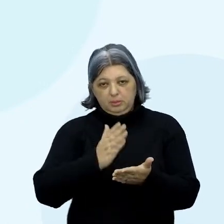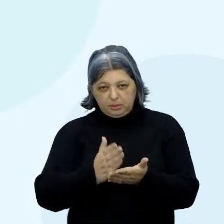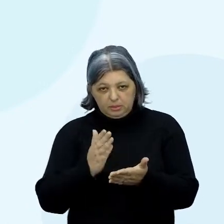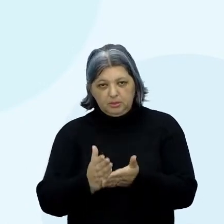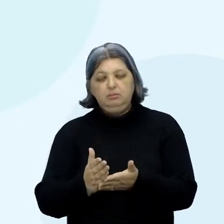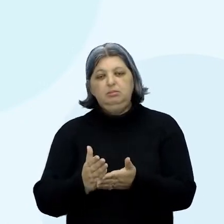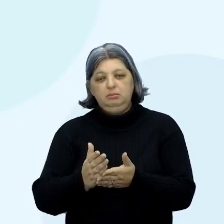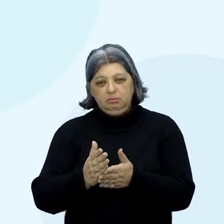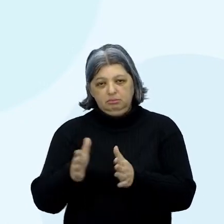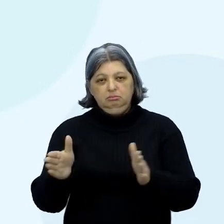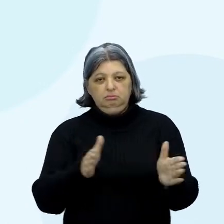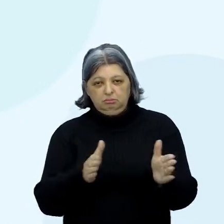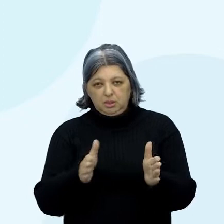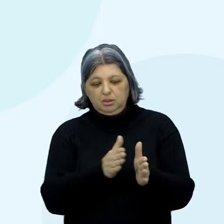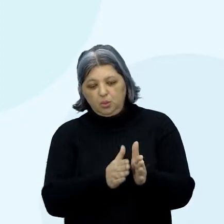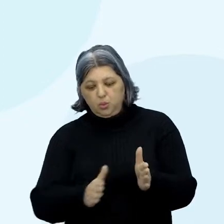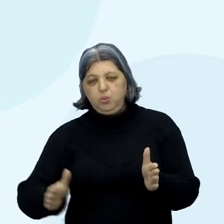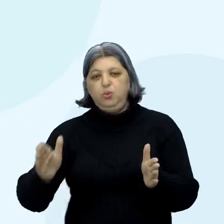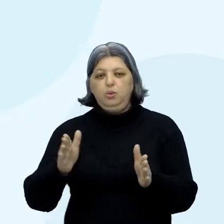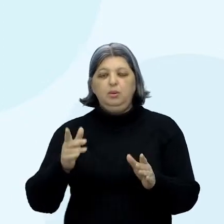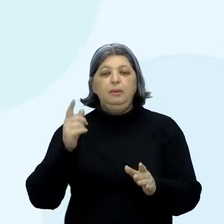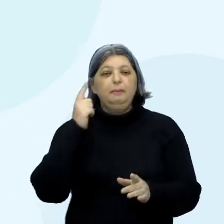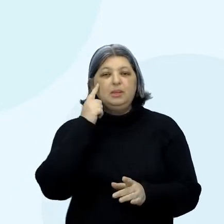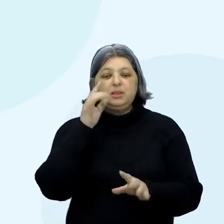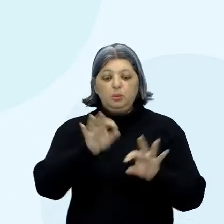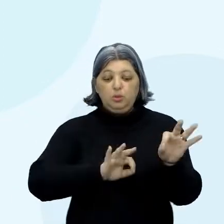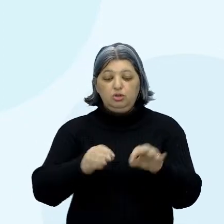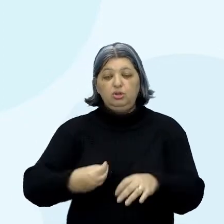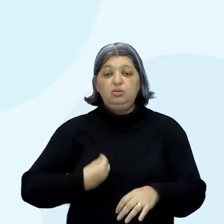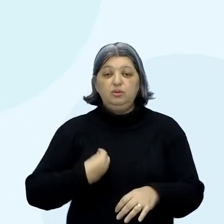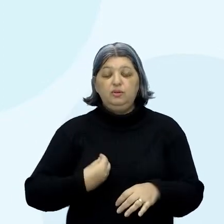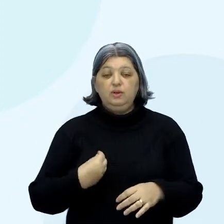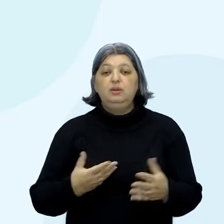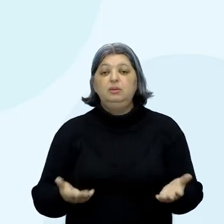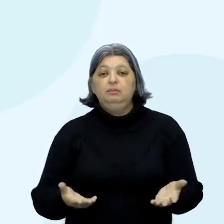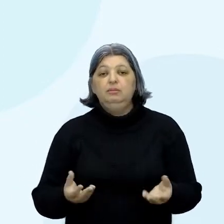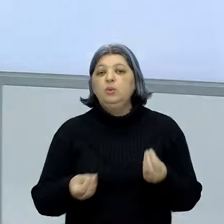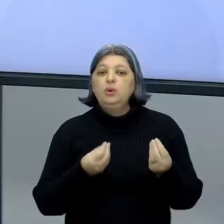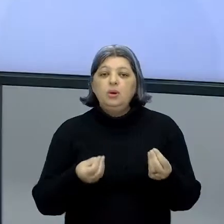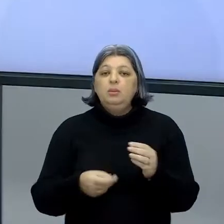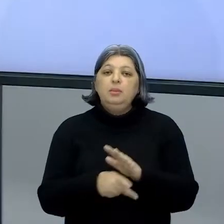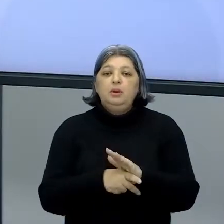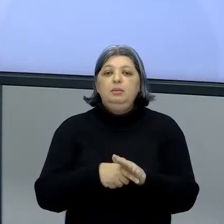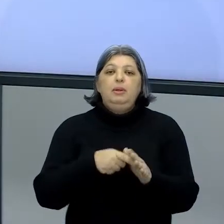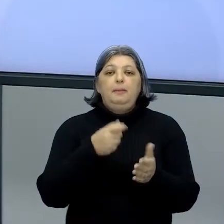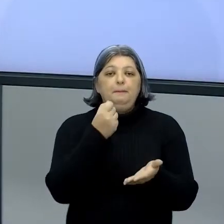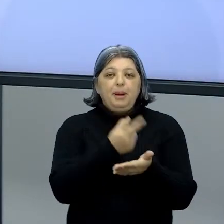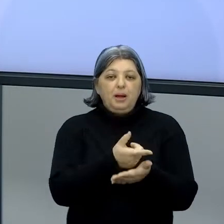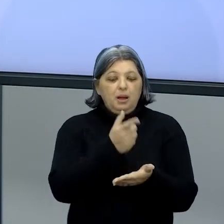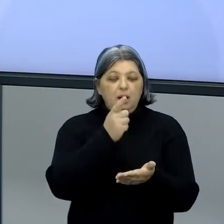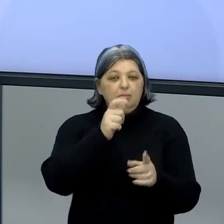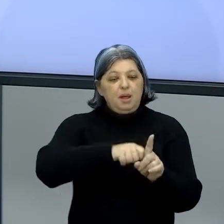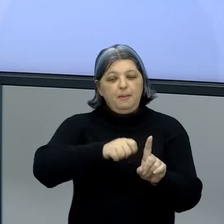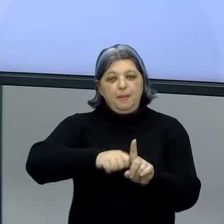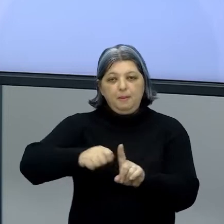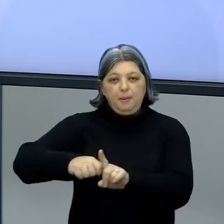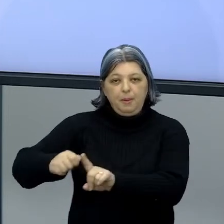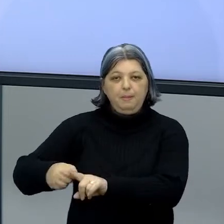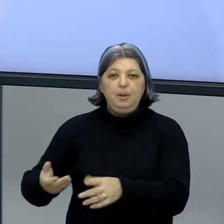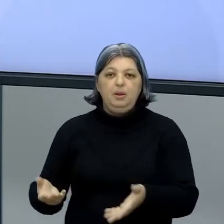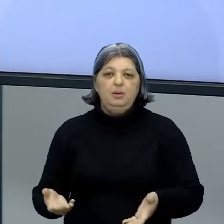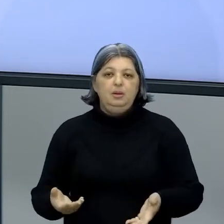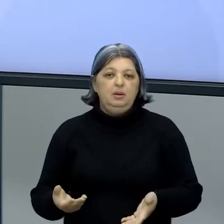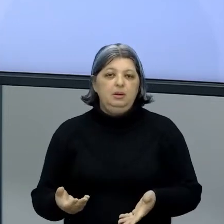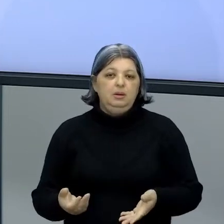aí de contrato, pensando no nosso projeto de vida, quanto aí que a gente precisa financiar, quanto que a